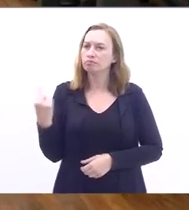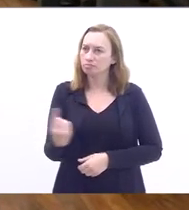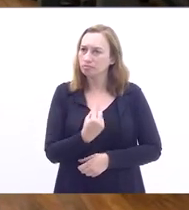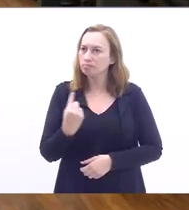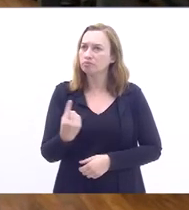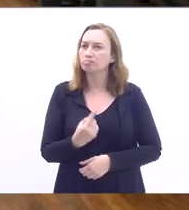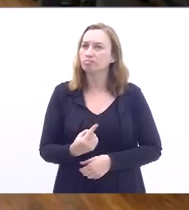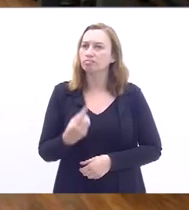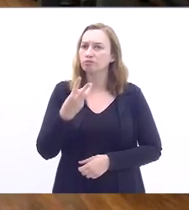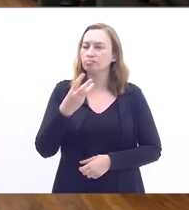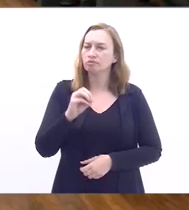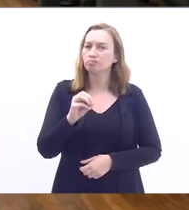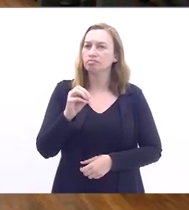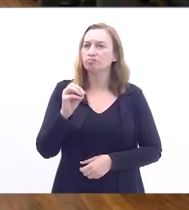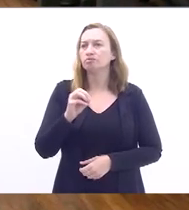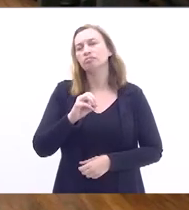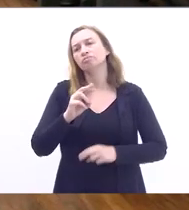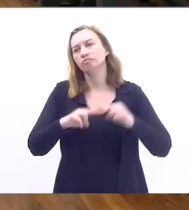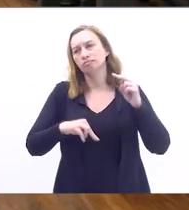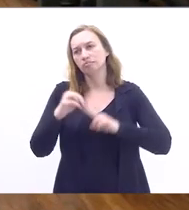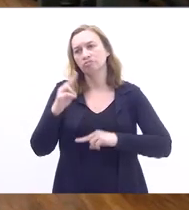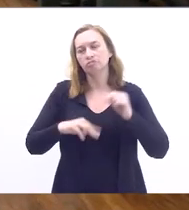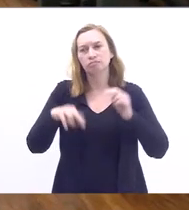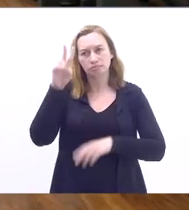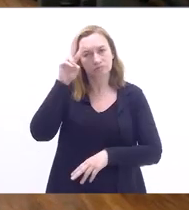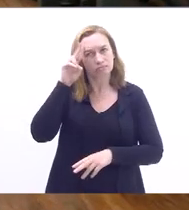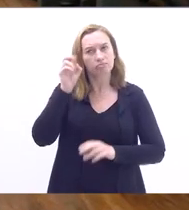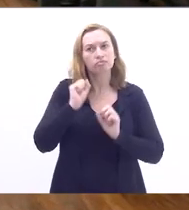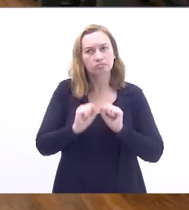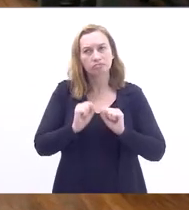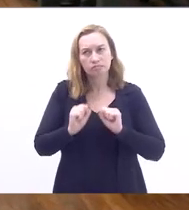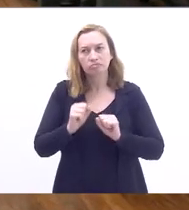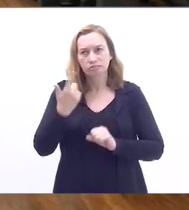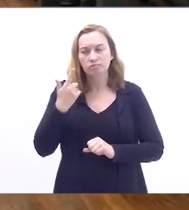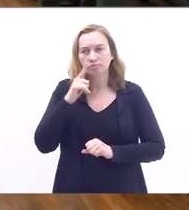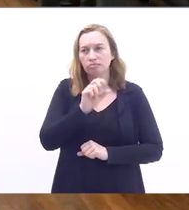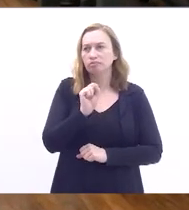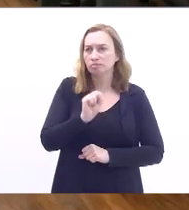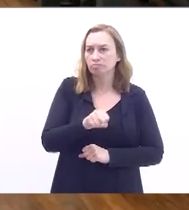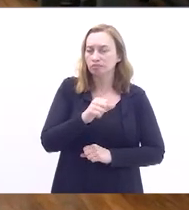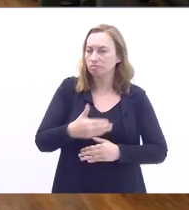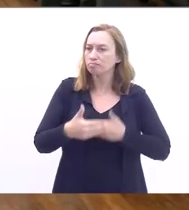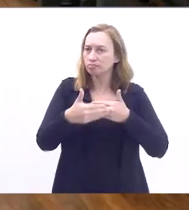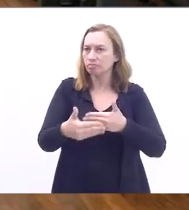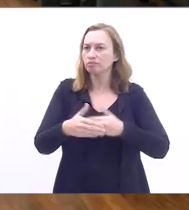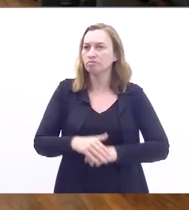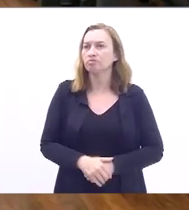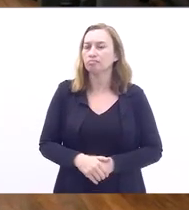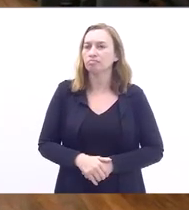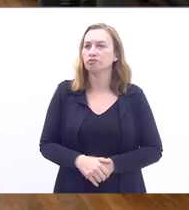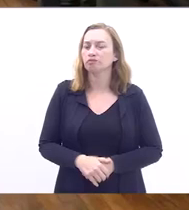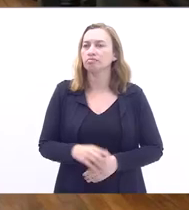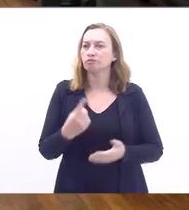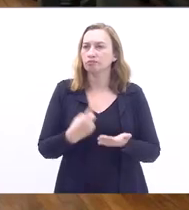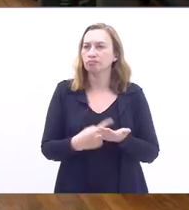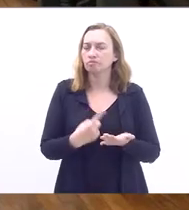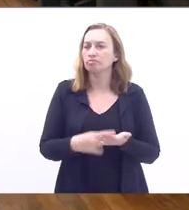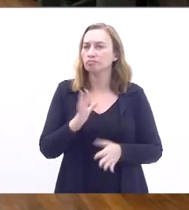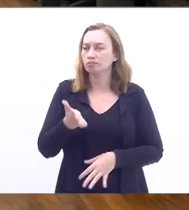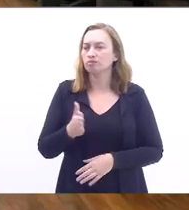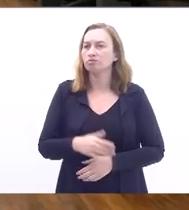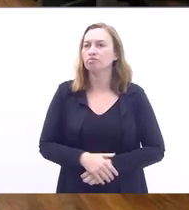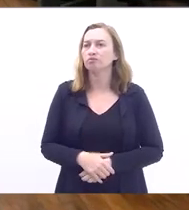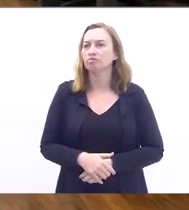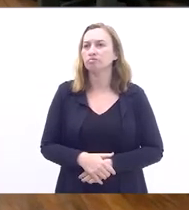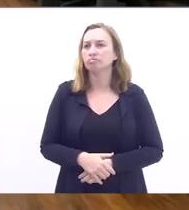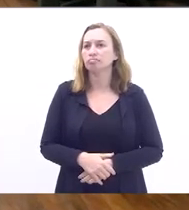que o de 30 de junho na segunda-feira é possível é possível que a gente consiga dar mais um passo adiante marcação da agenda já foi um